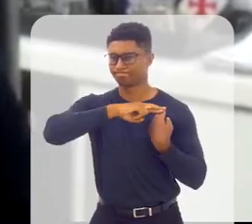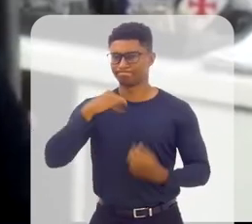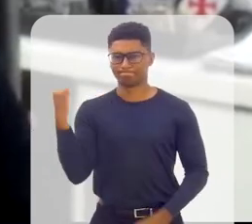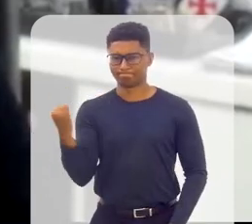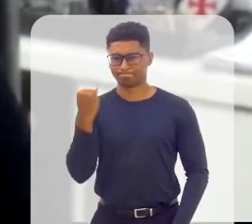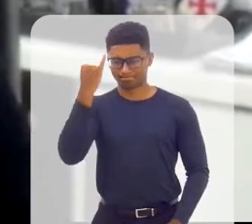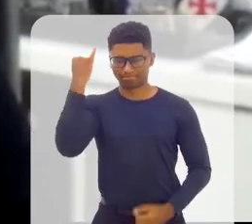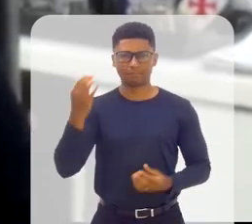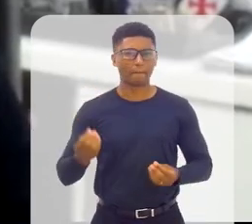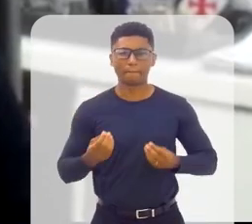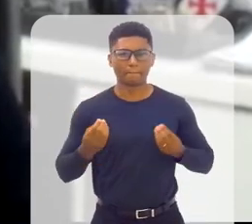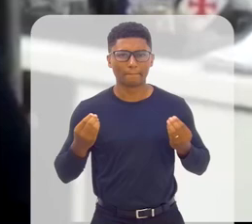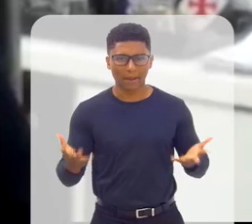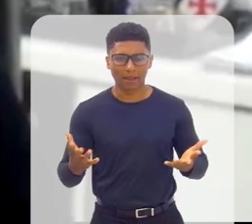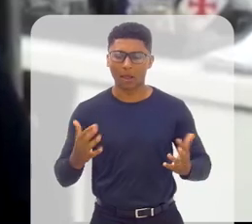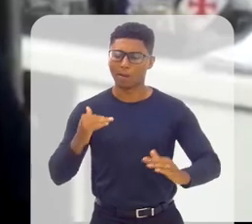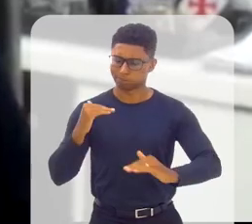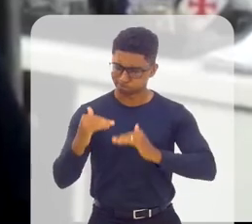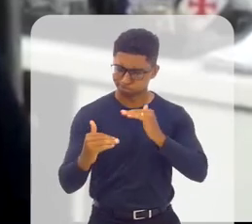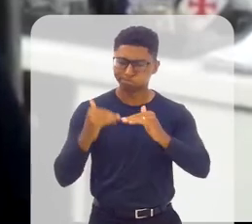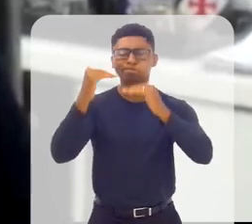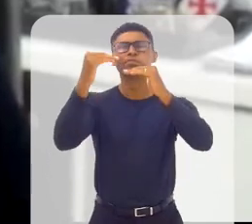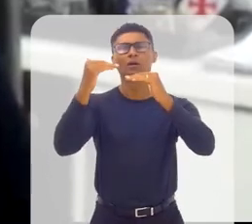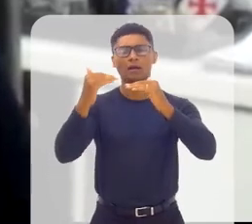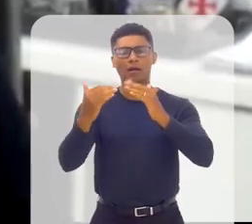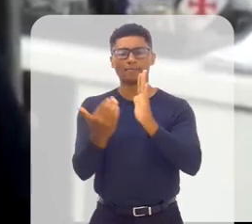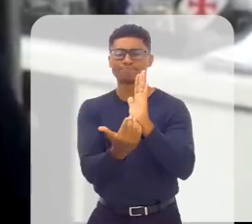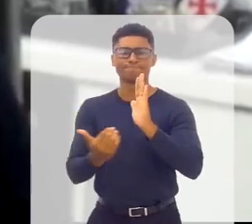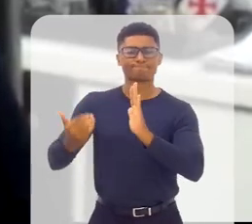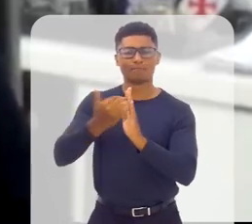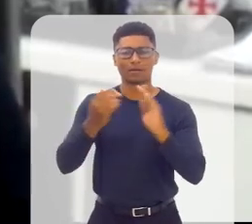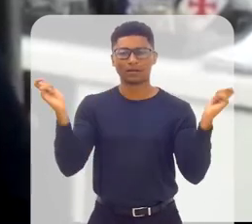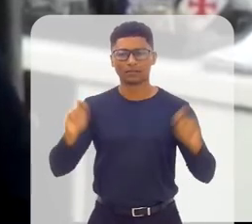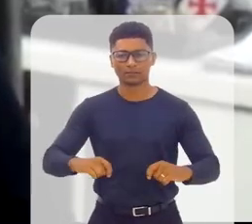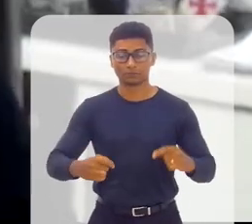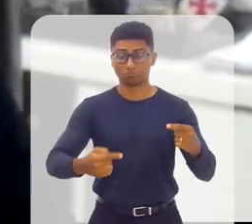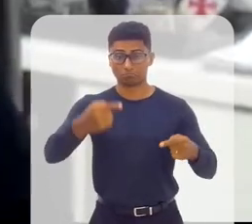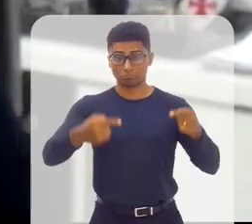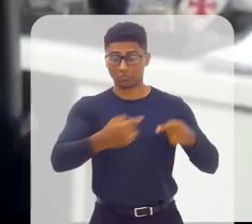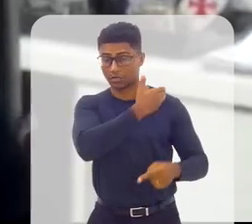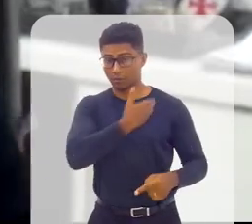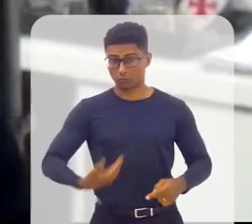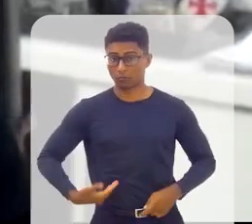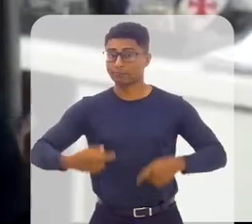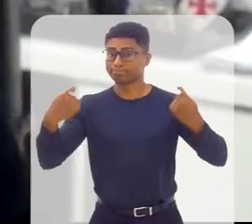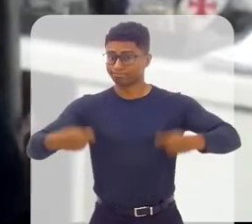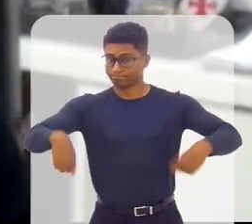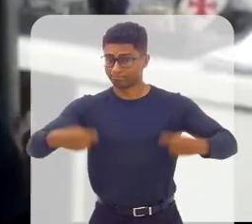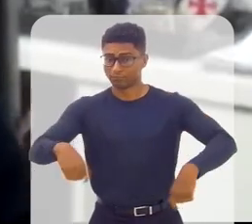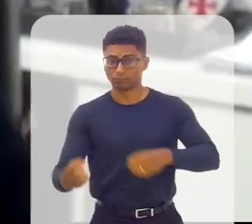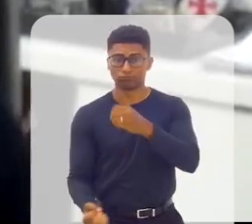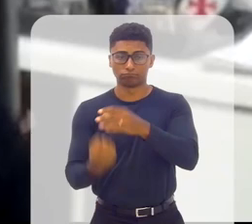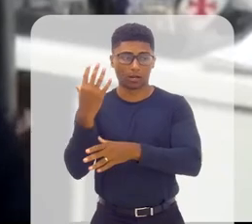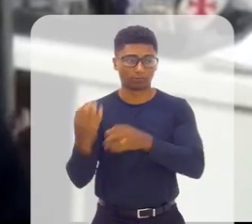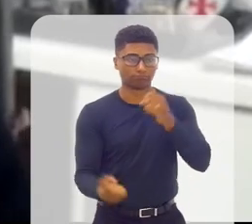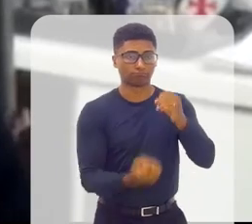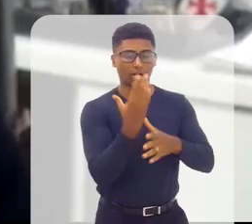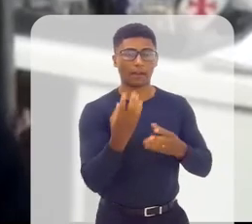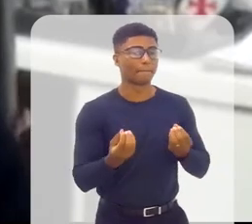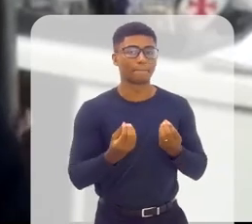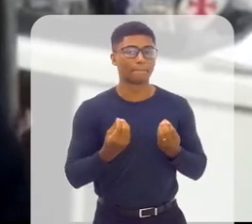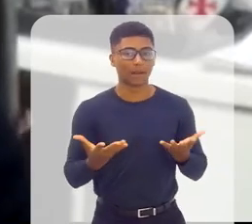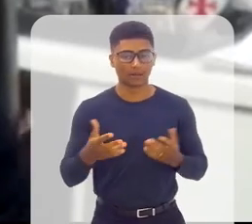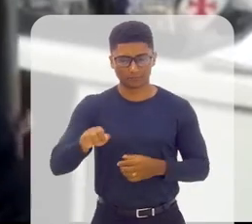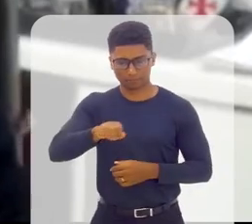isso seja avolumado. Então, políticas públicas elas precisam ser construídas para que esse ambiente